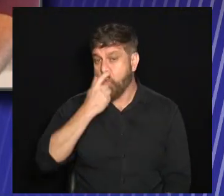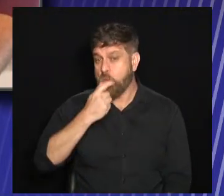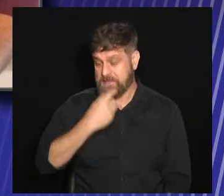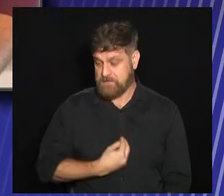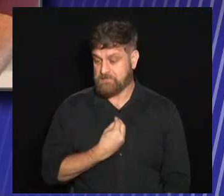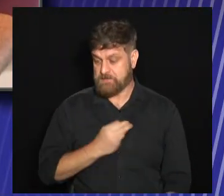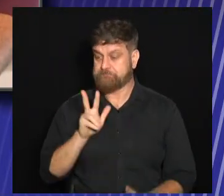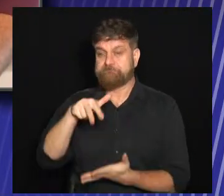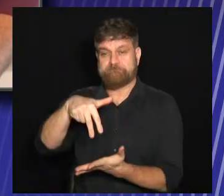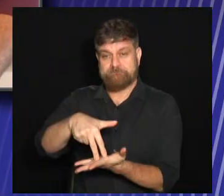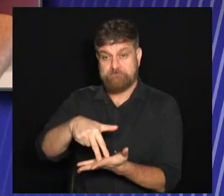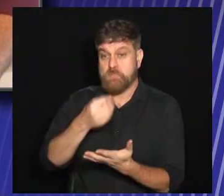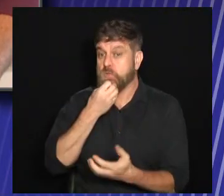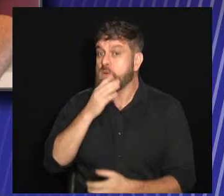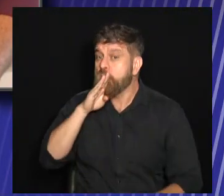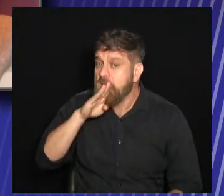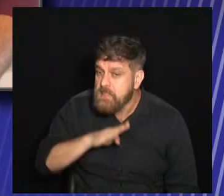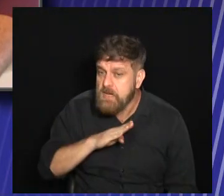tarde.